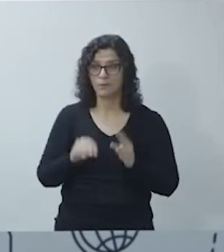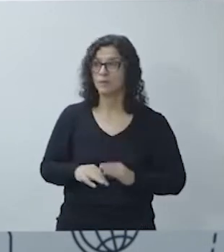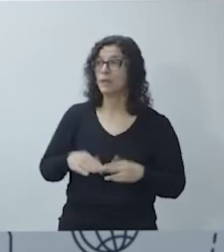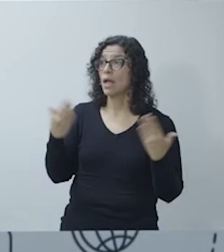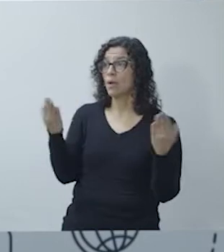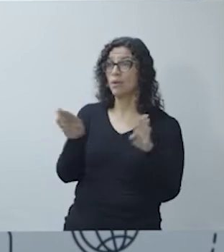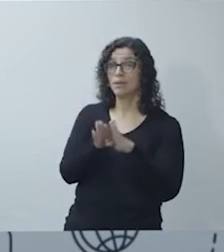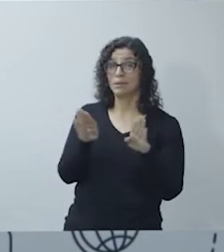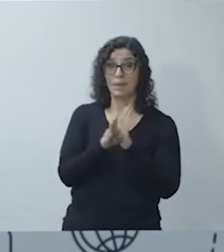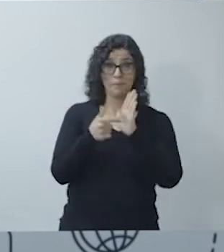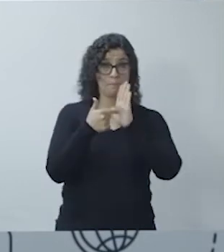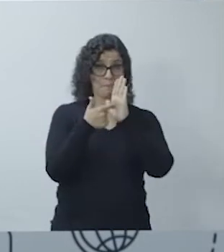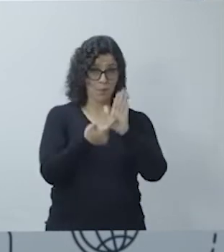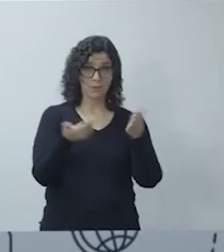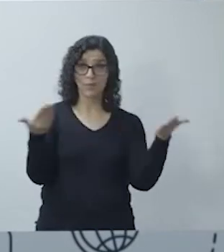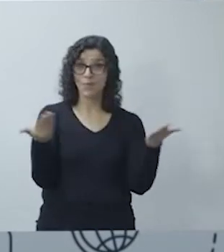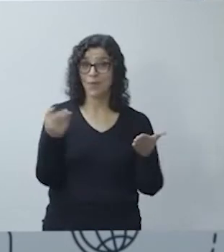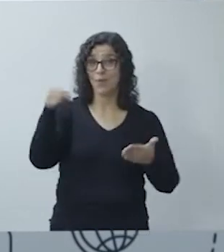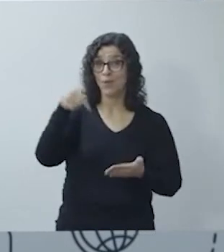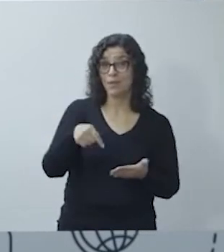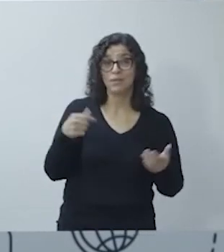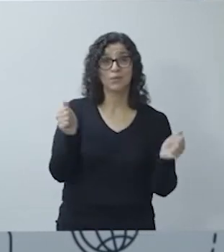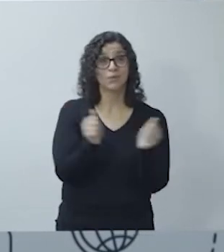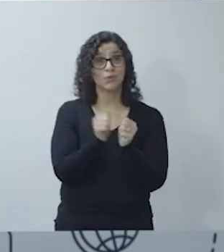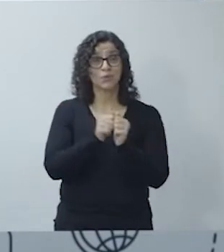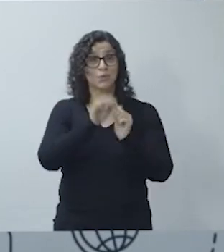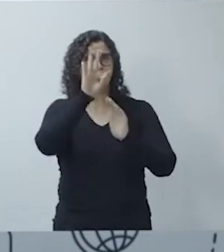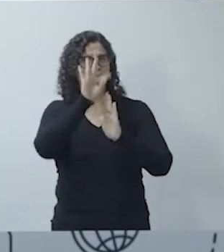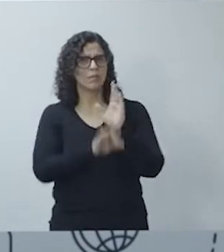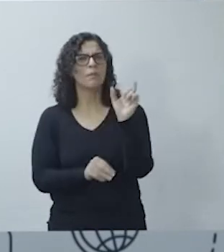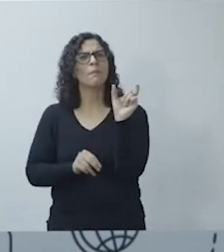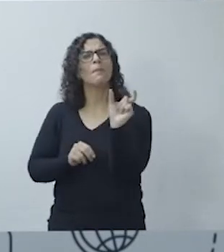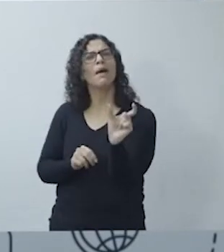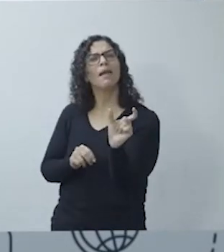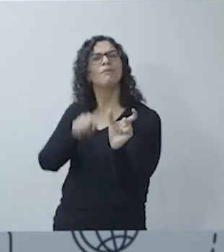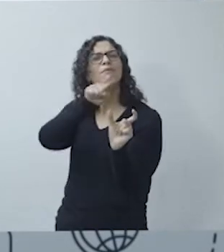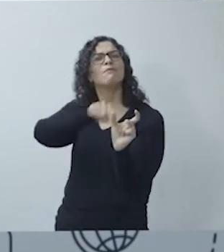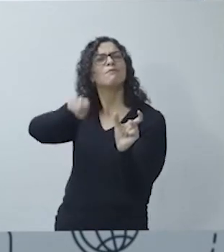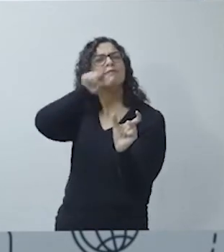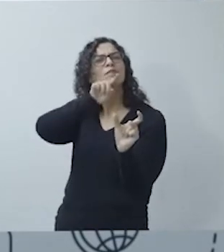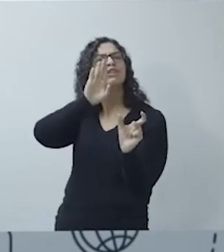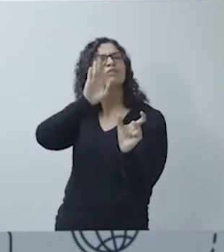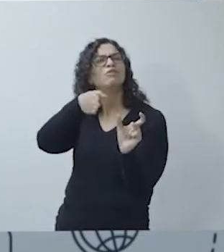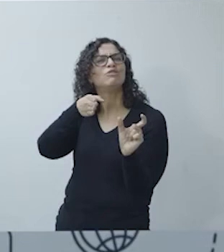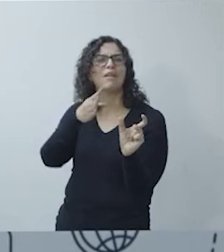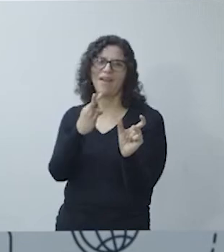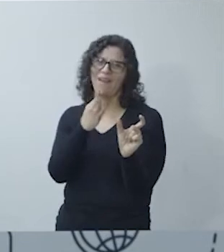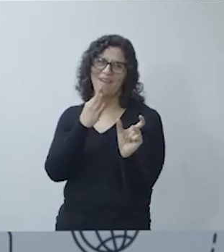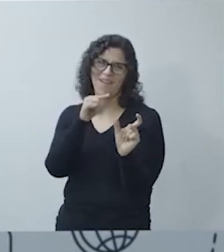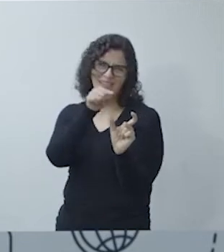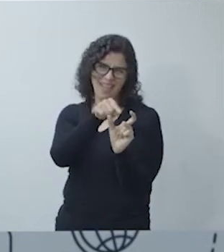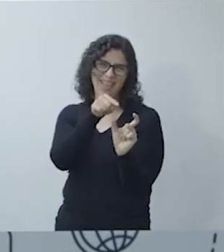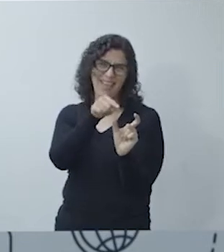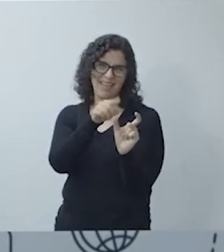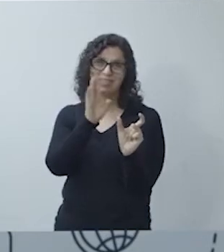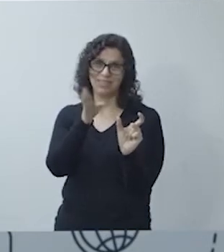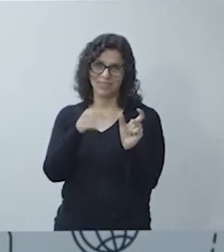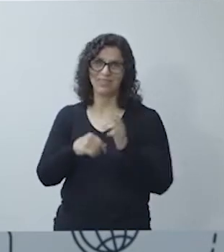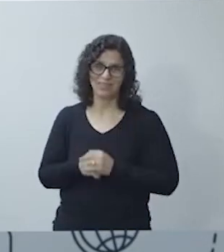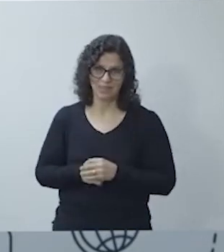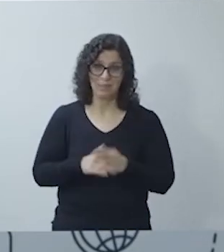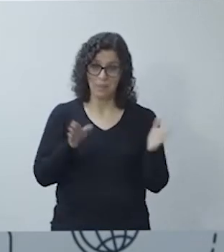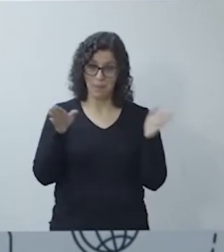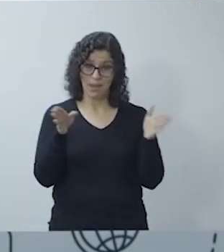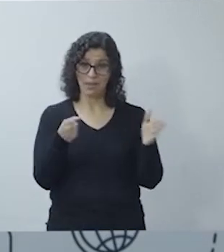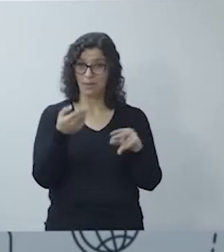escrito e apareceu aqui no nosso texto uma palavra que vocês possivelmente nesse período,